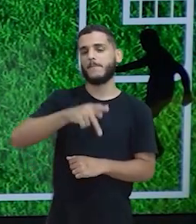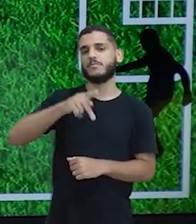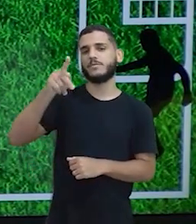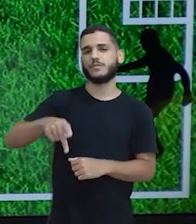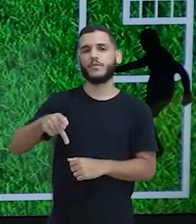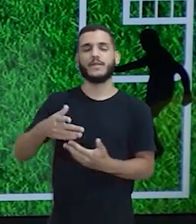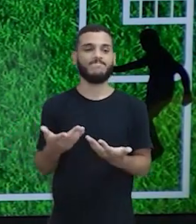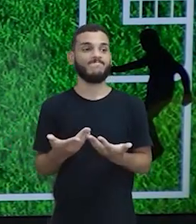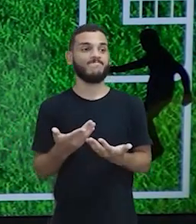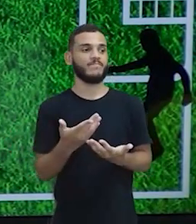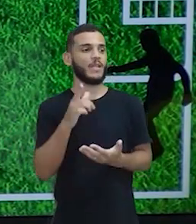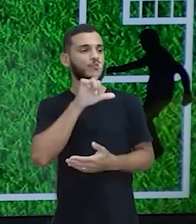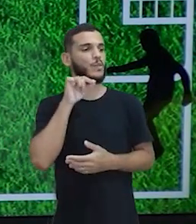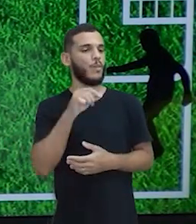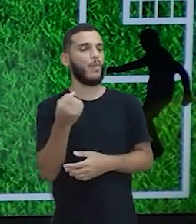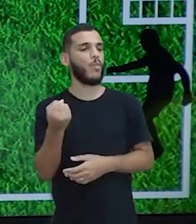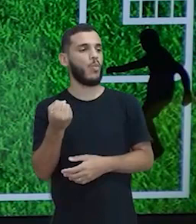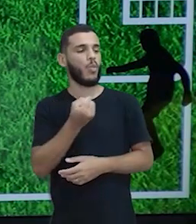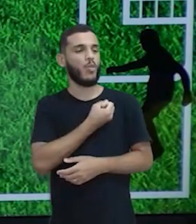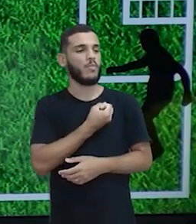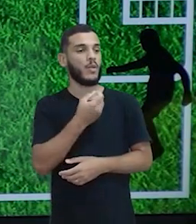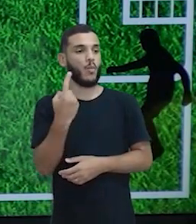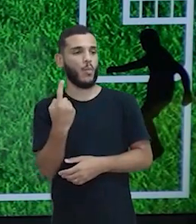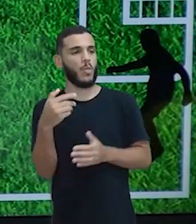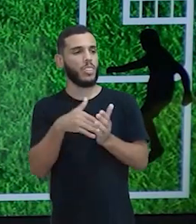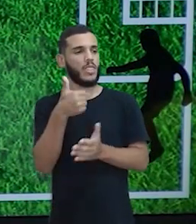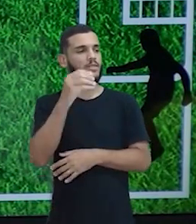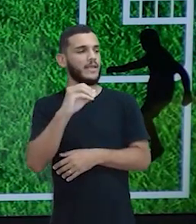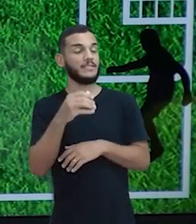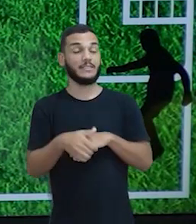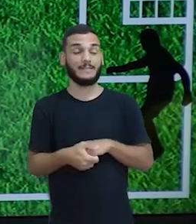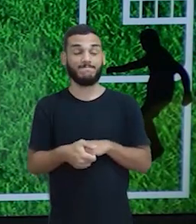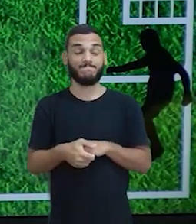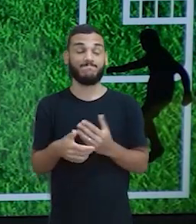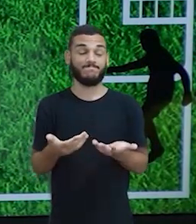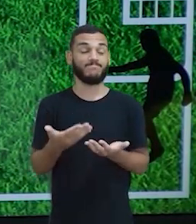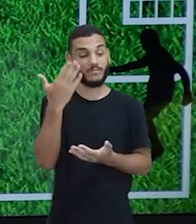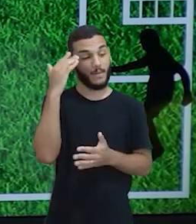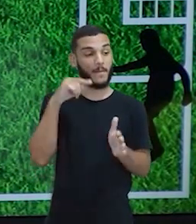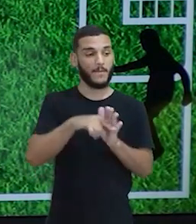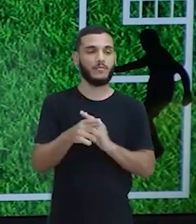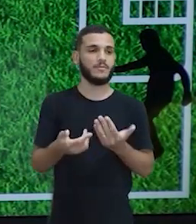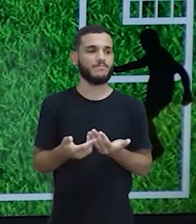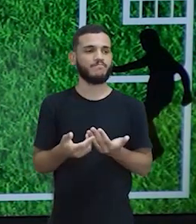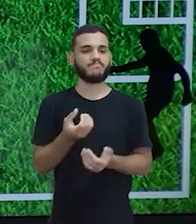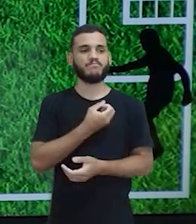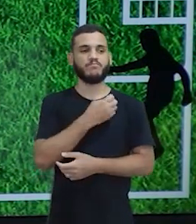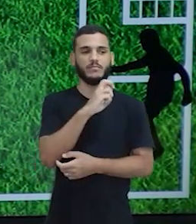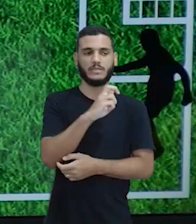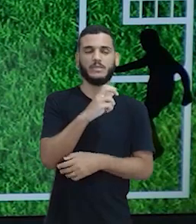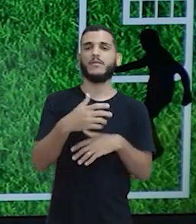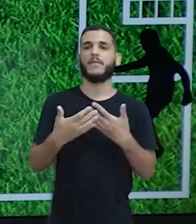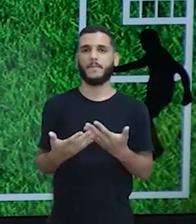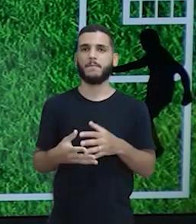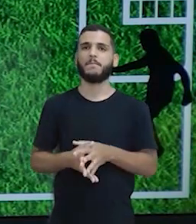escolha um número aí de 1 a 10 do time B para eu poder ver qual é a pergunta para a senhora responder número cinco número